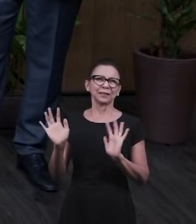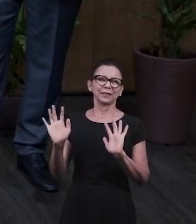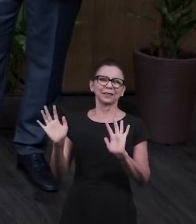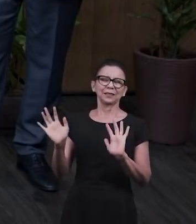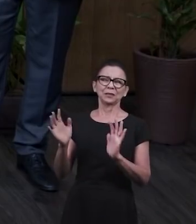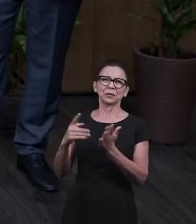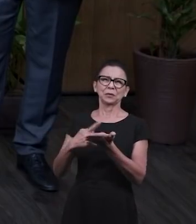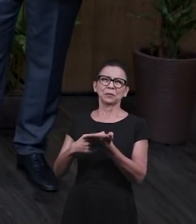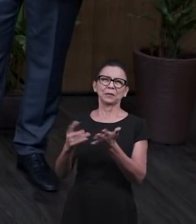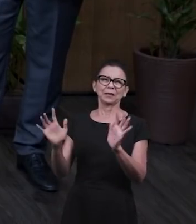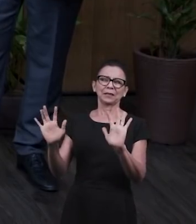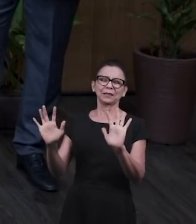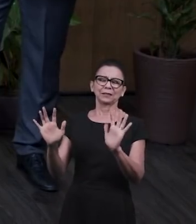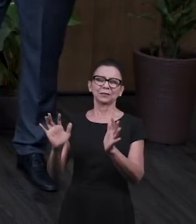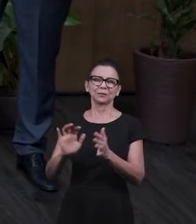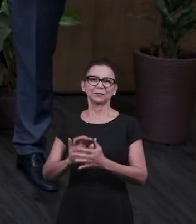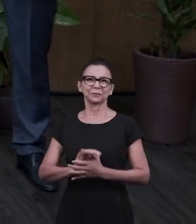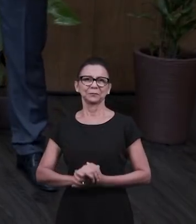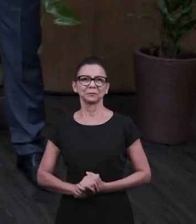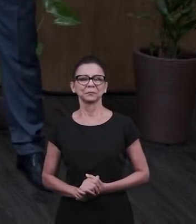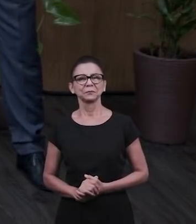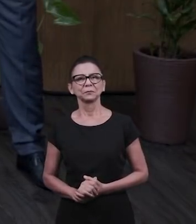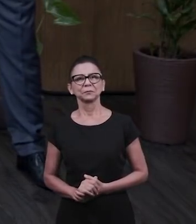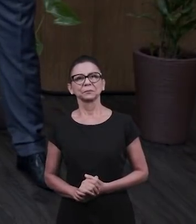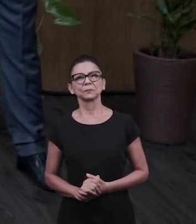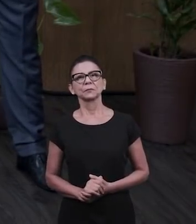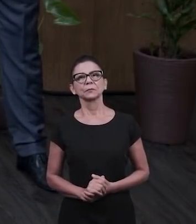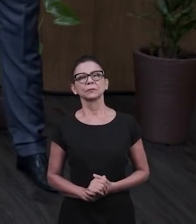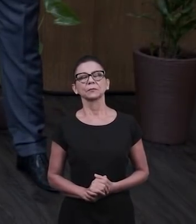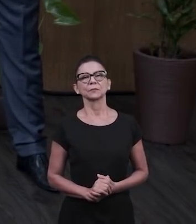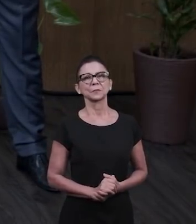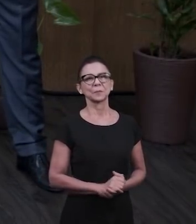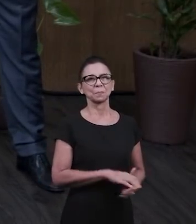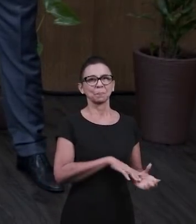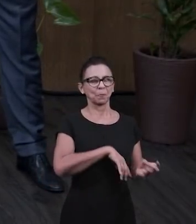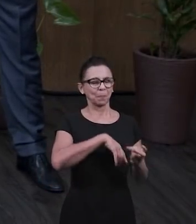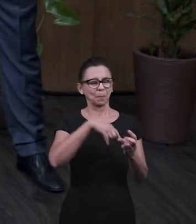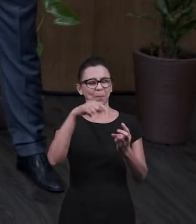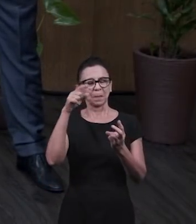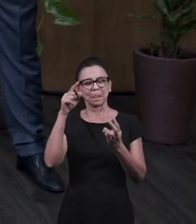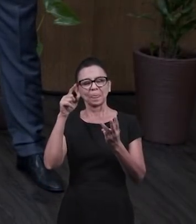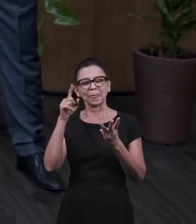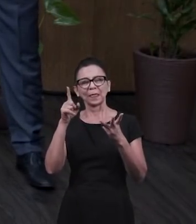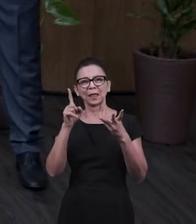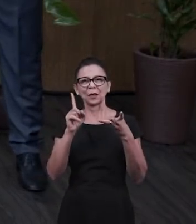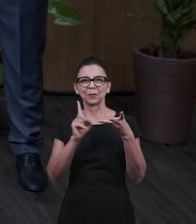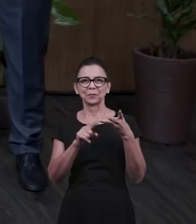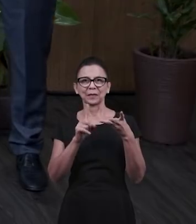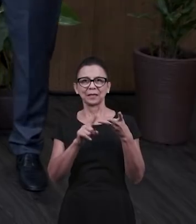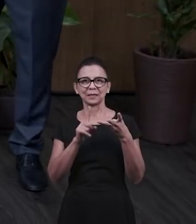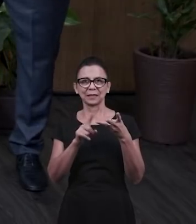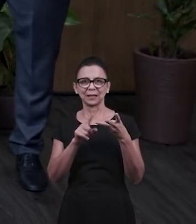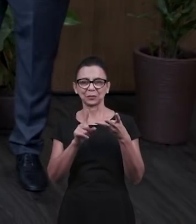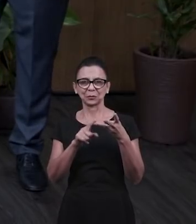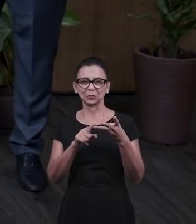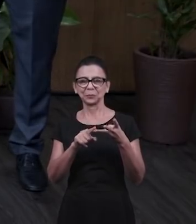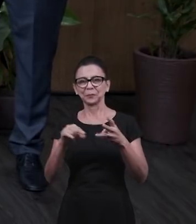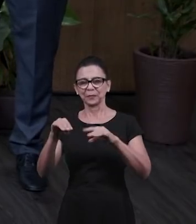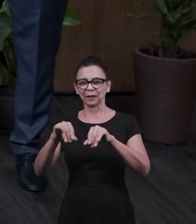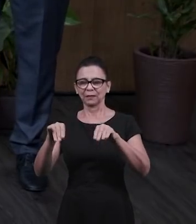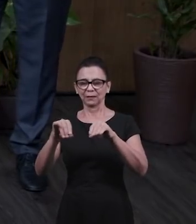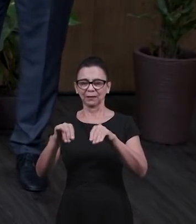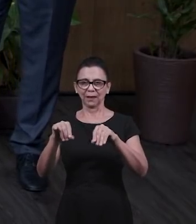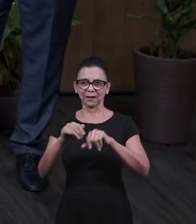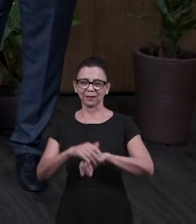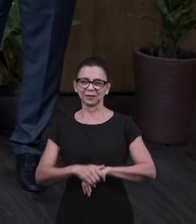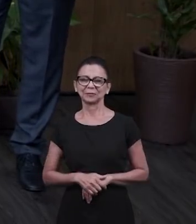como deveria receber. Vamos agora para o terceiro tipo de terreno, onde a semente caiu,